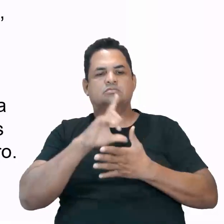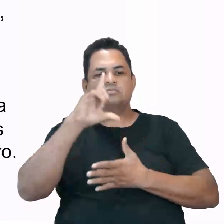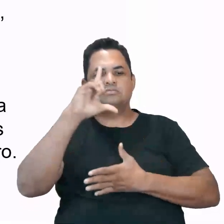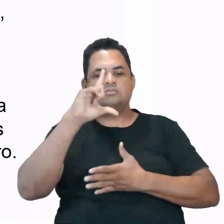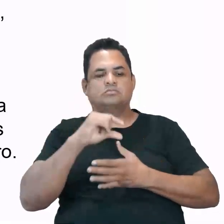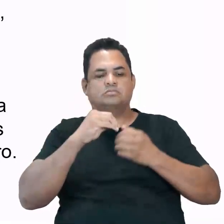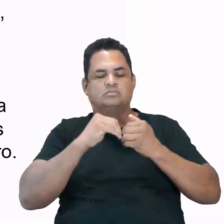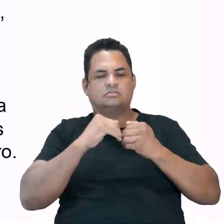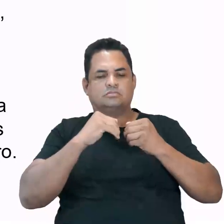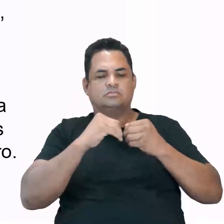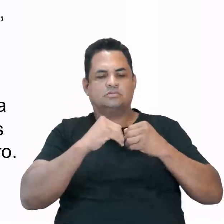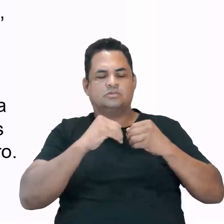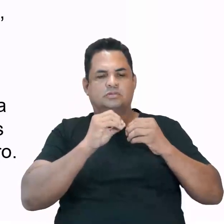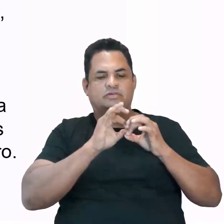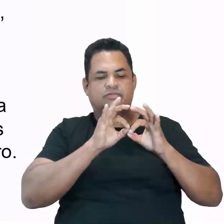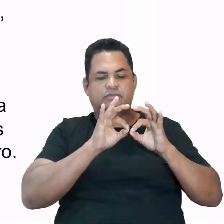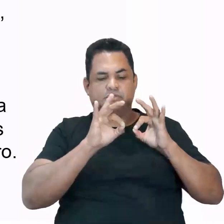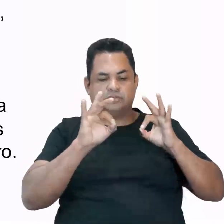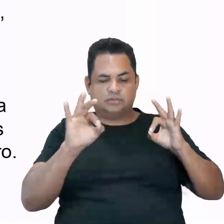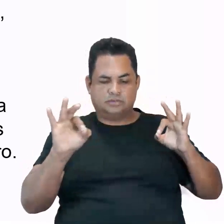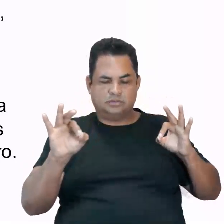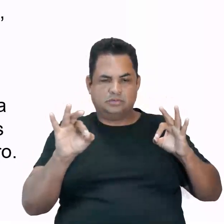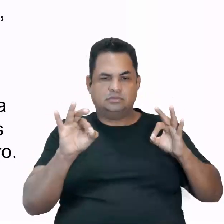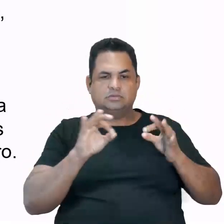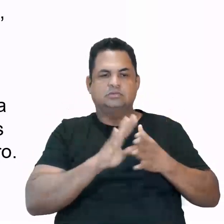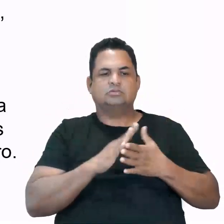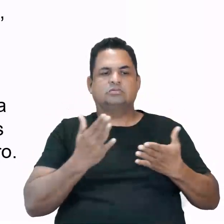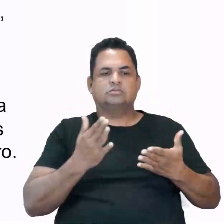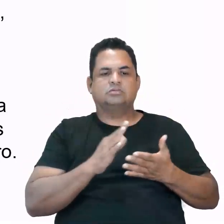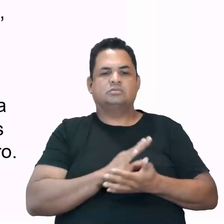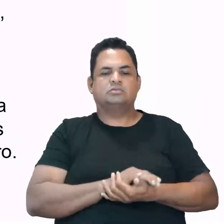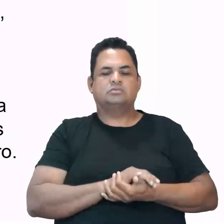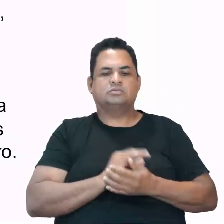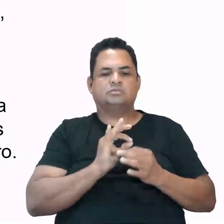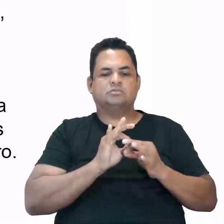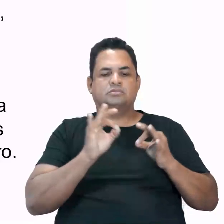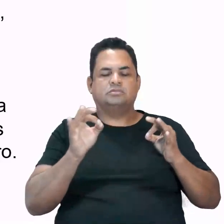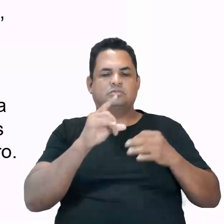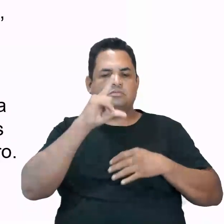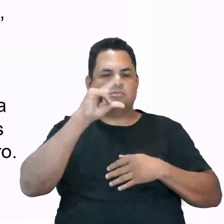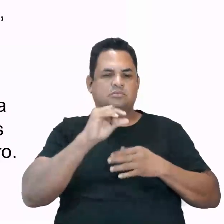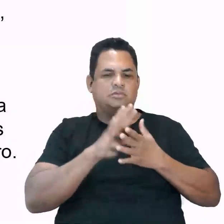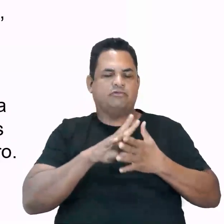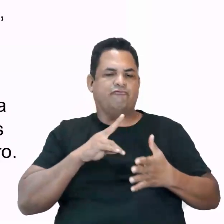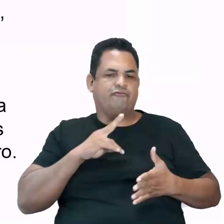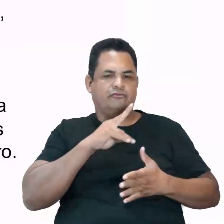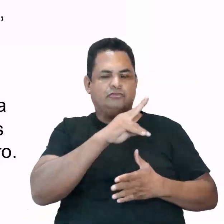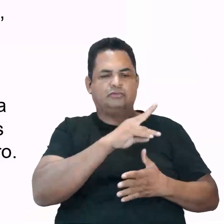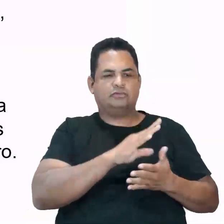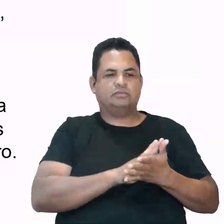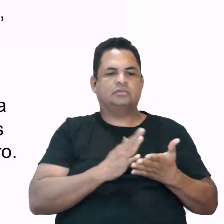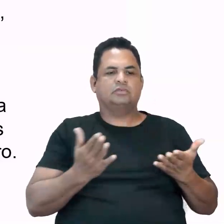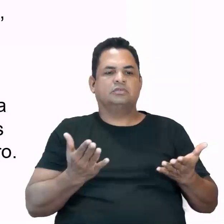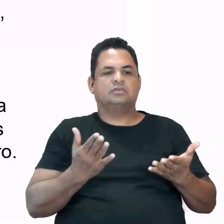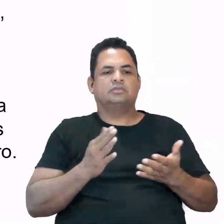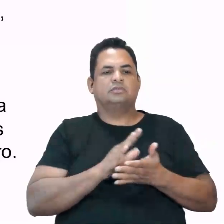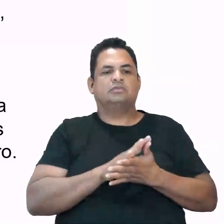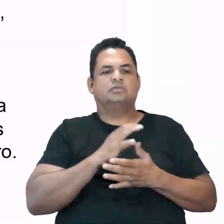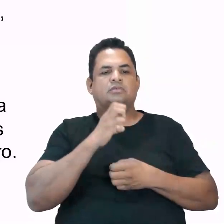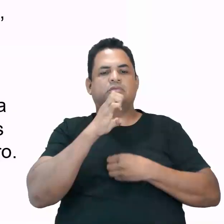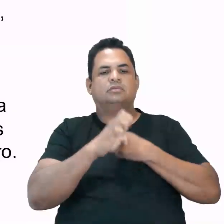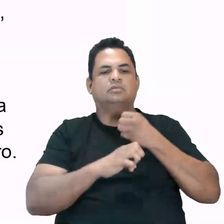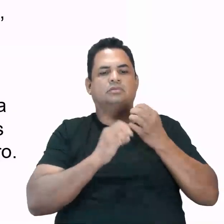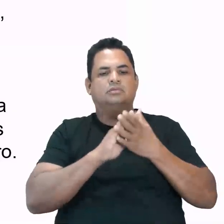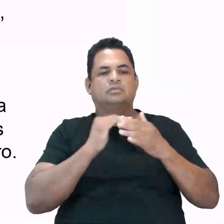distância. Então, quanto mais perto do núcleo, maior a força. Quanto mais longe, menor a força. Dessa forma, os elétrons mais exteriores